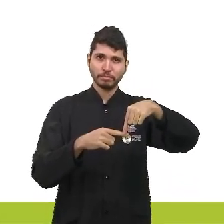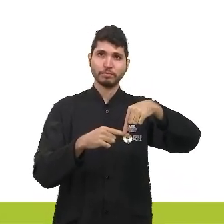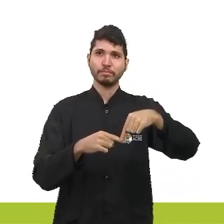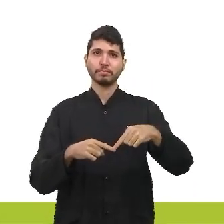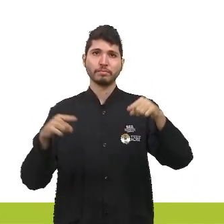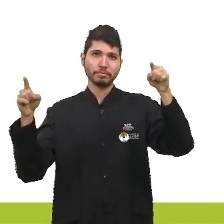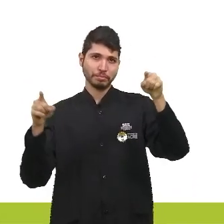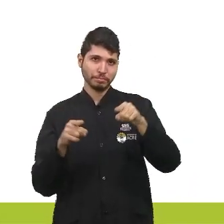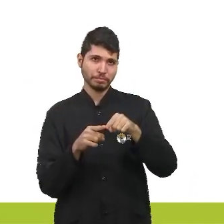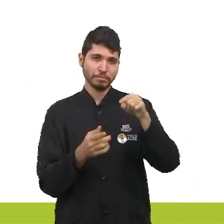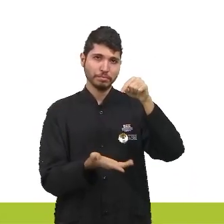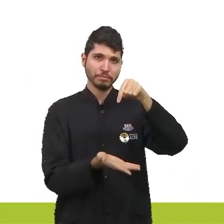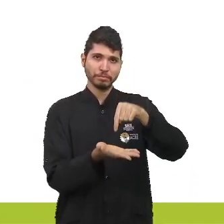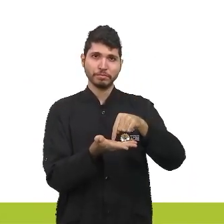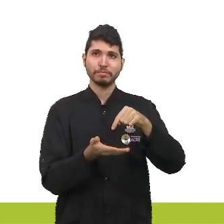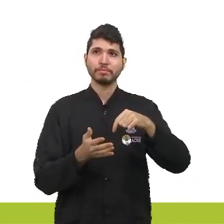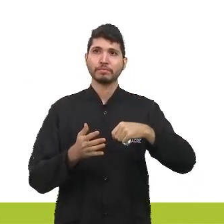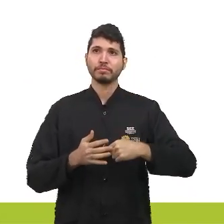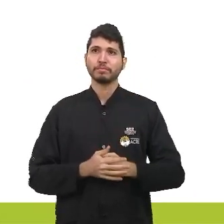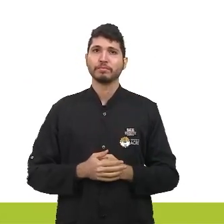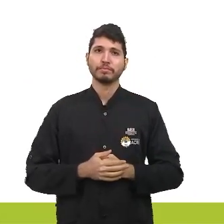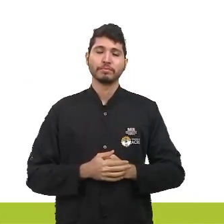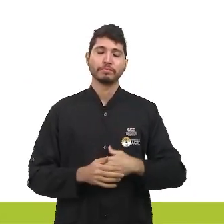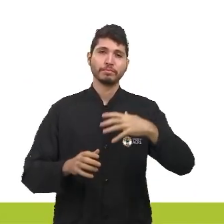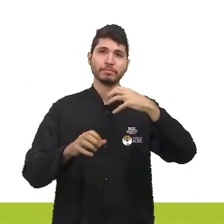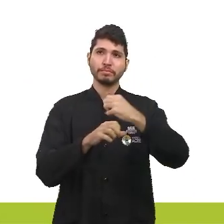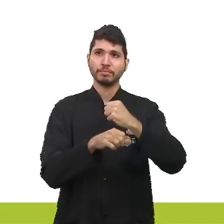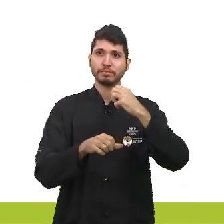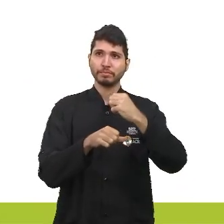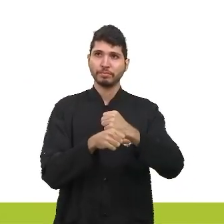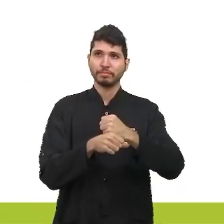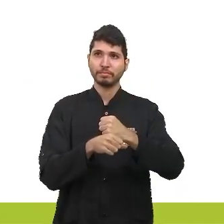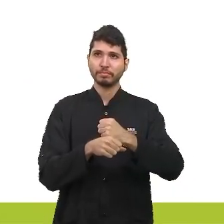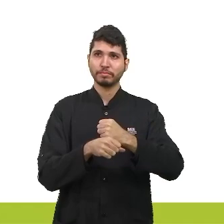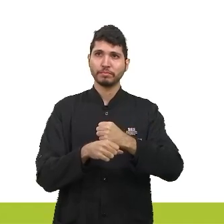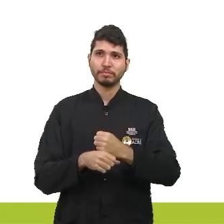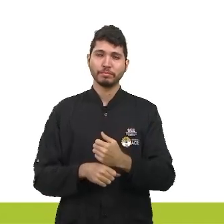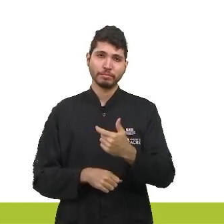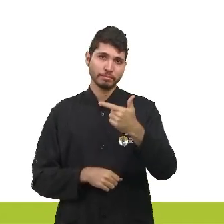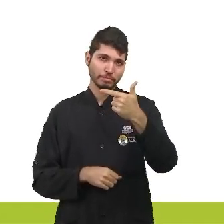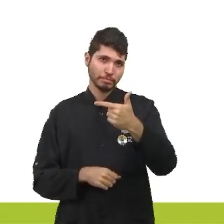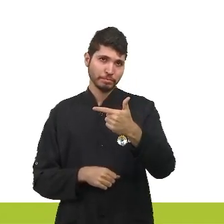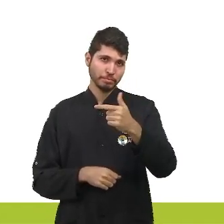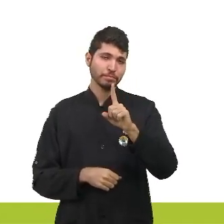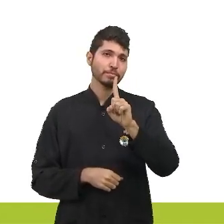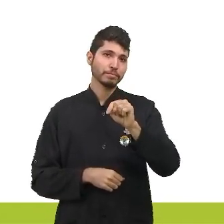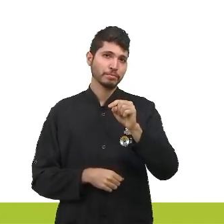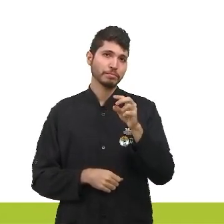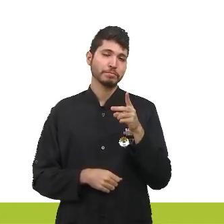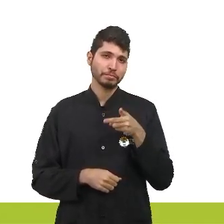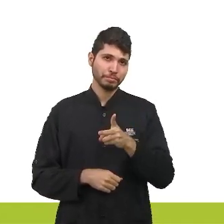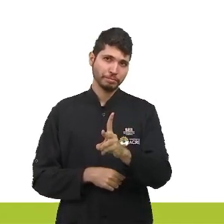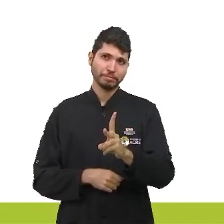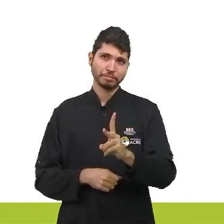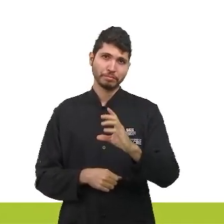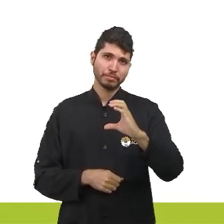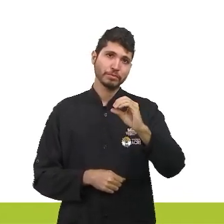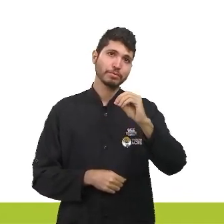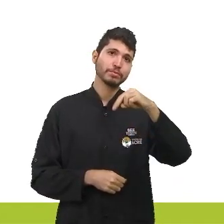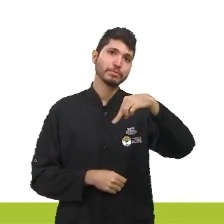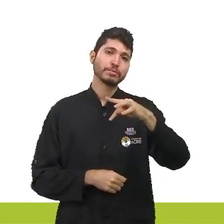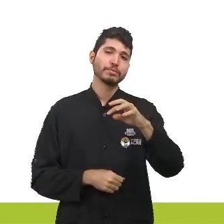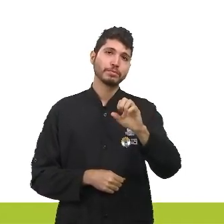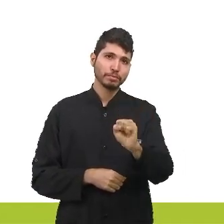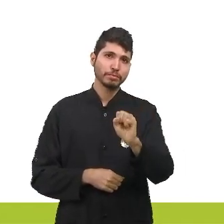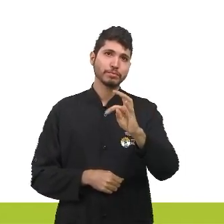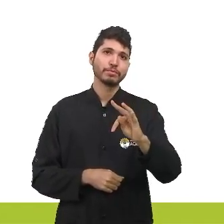faces. E você faz essa conta, e isso dá sempre 2. Isso é uma constante bastante interessante. Outra maneira de